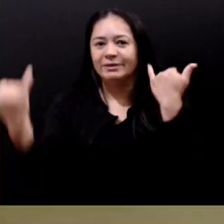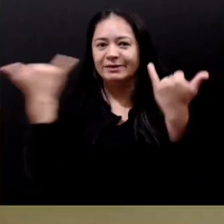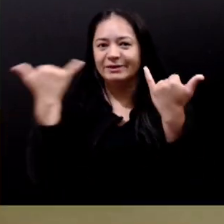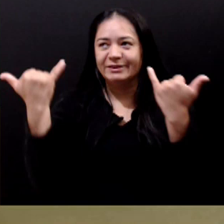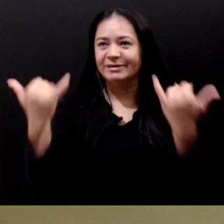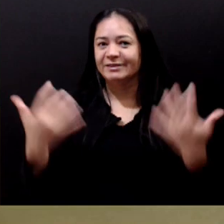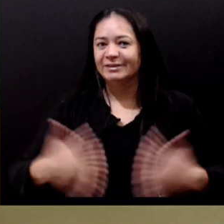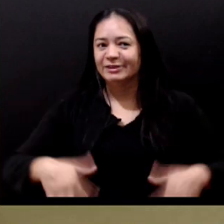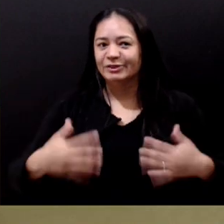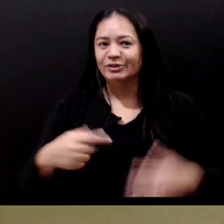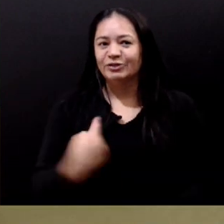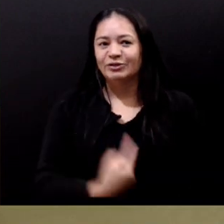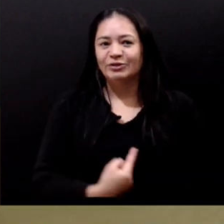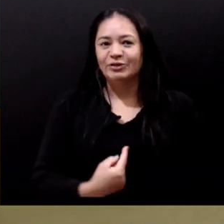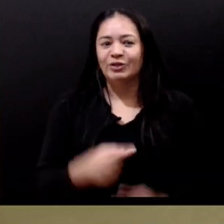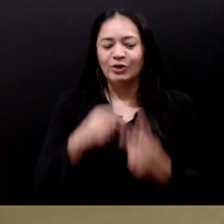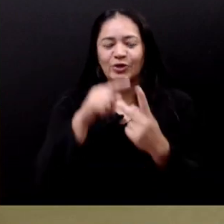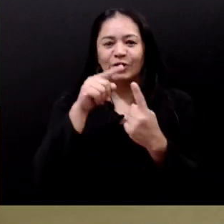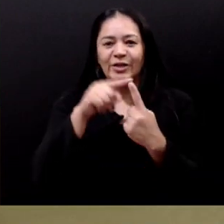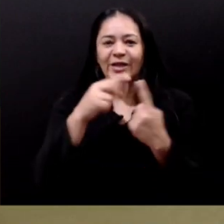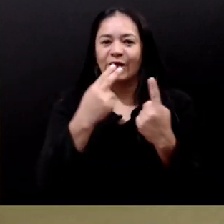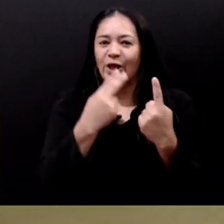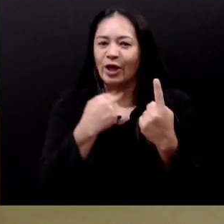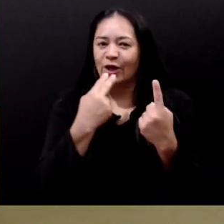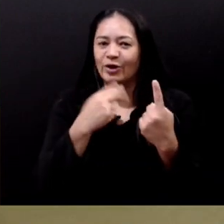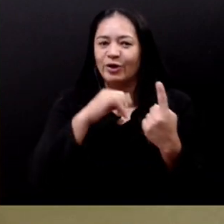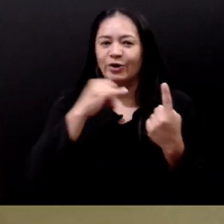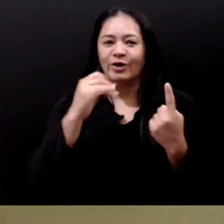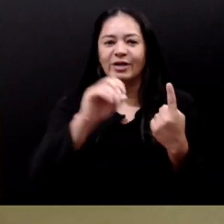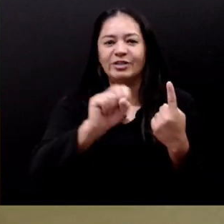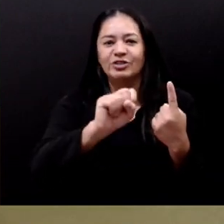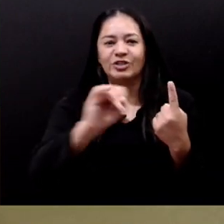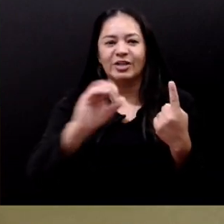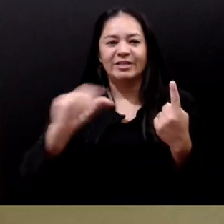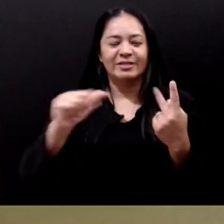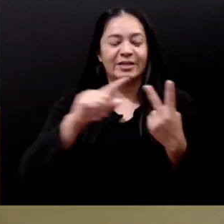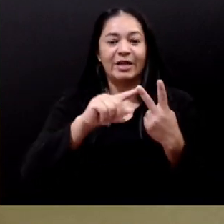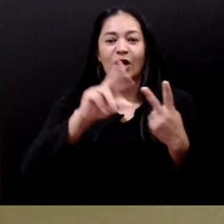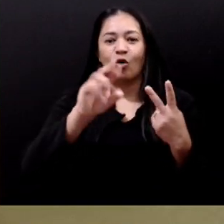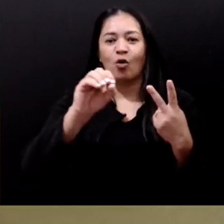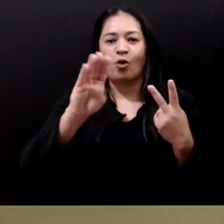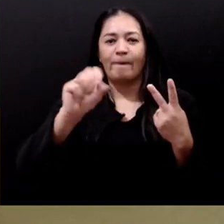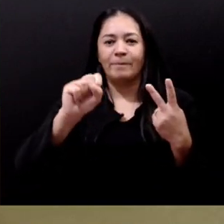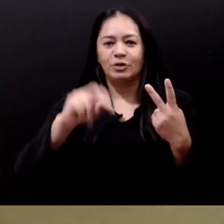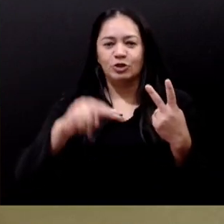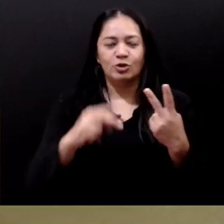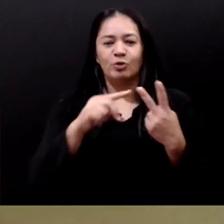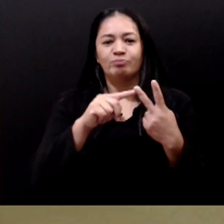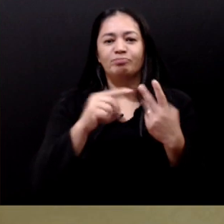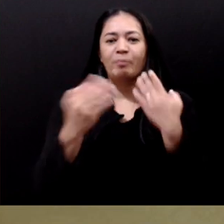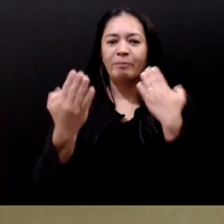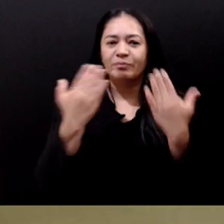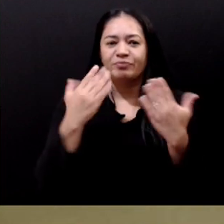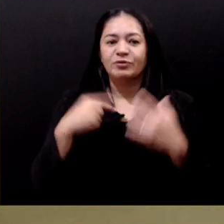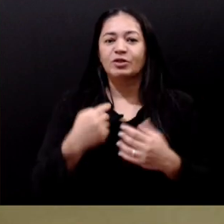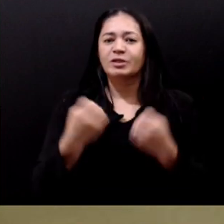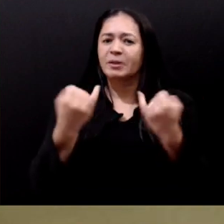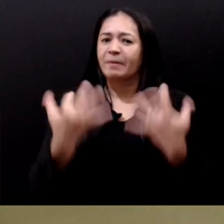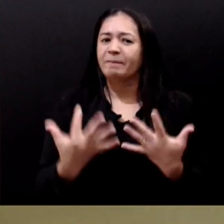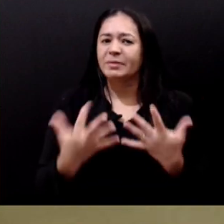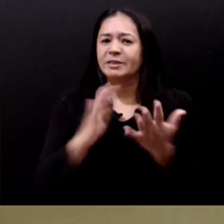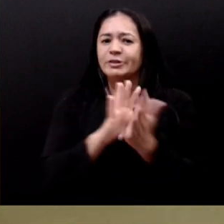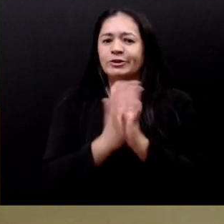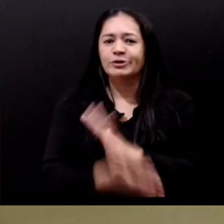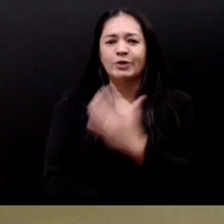a Jéssica, nutricionista, o Robson, que é psicólogo. Nós estamos falando sobre o terrorismo, né, alimentar,